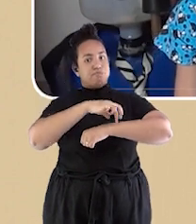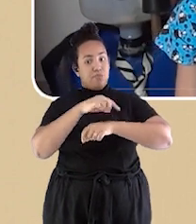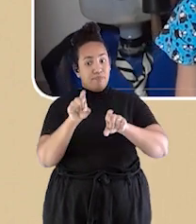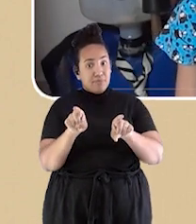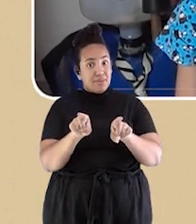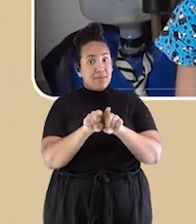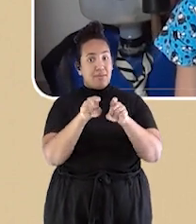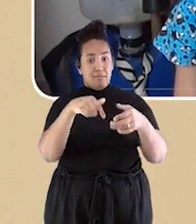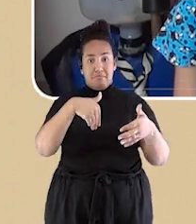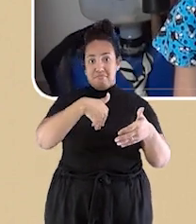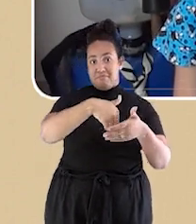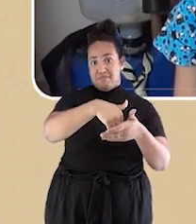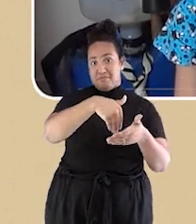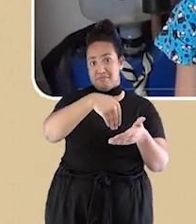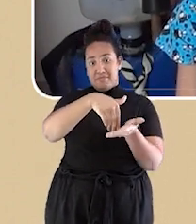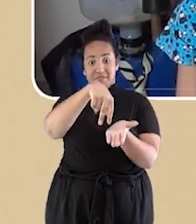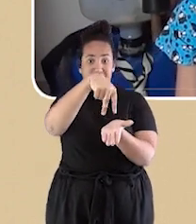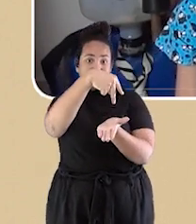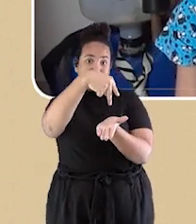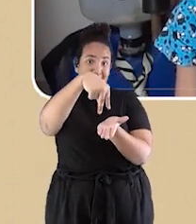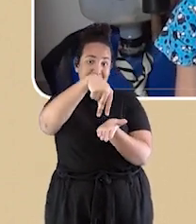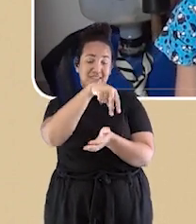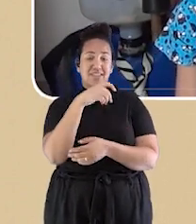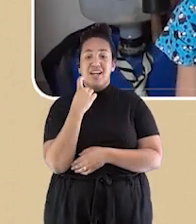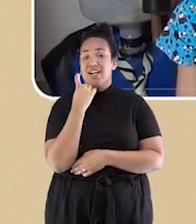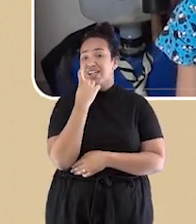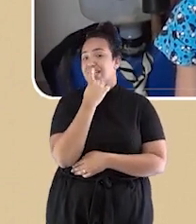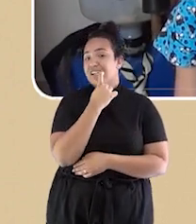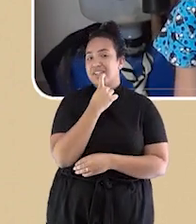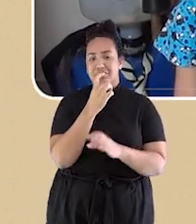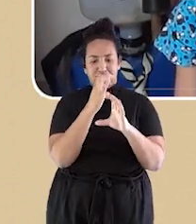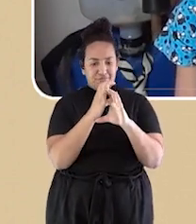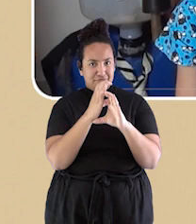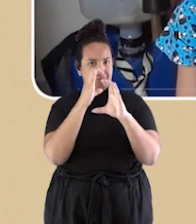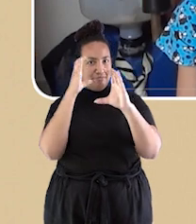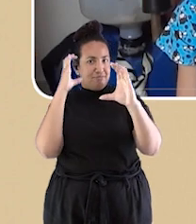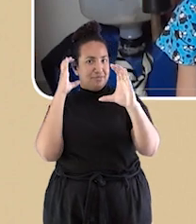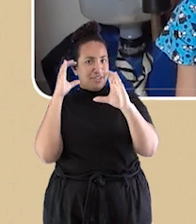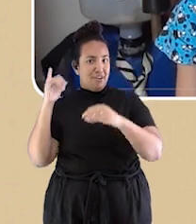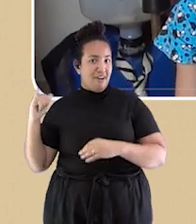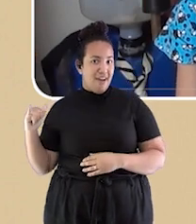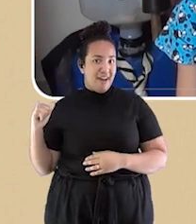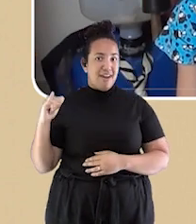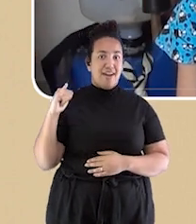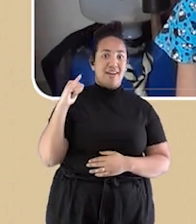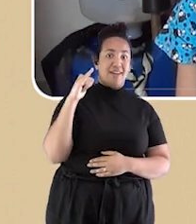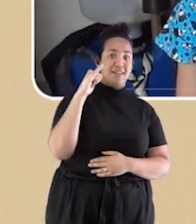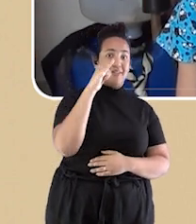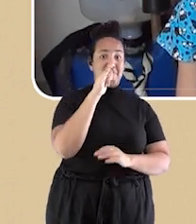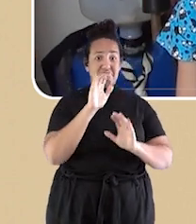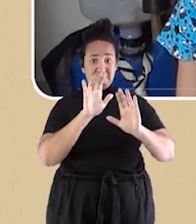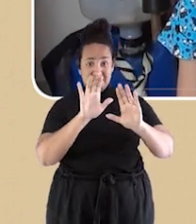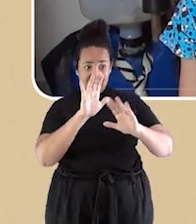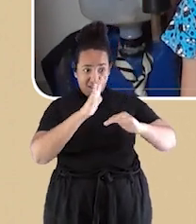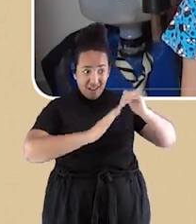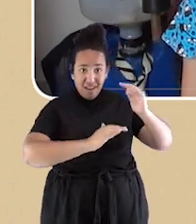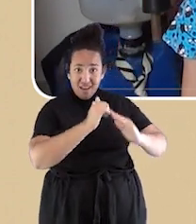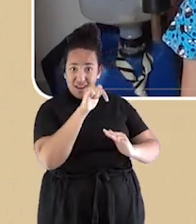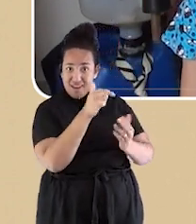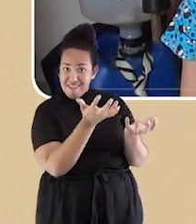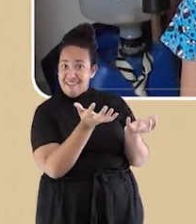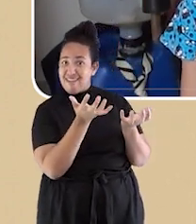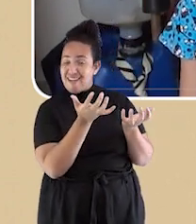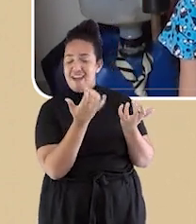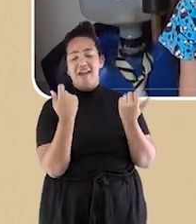mesmo jogador, bailarina ou dentista, engenheiro ou aviador. Mas pra se ser